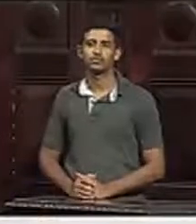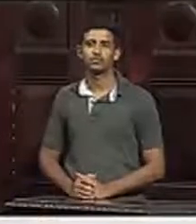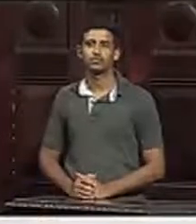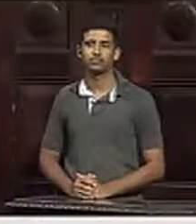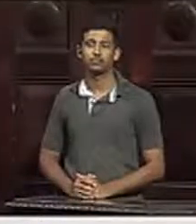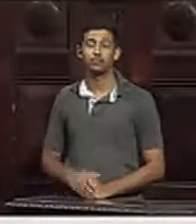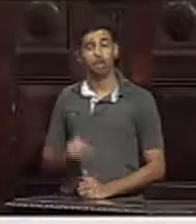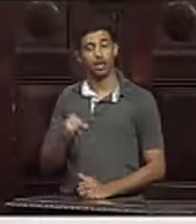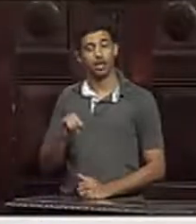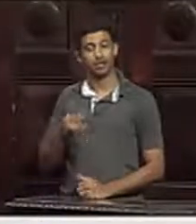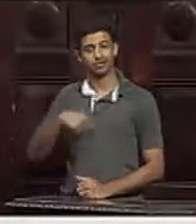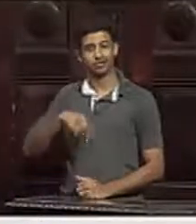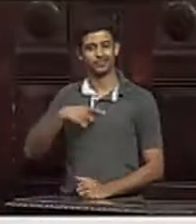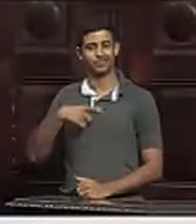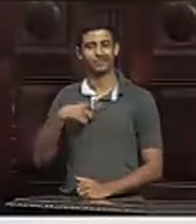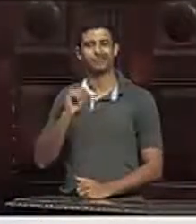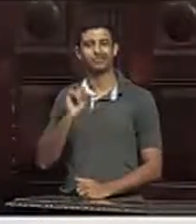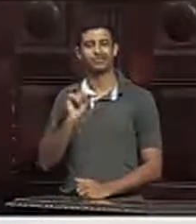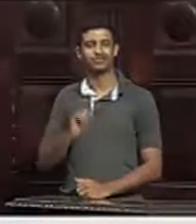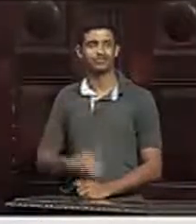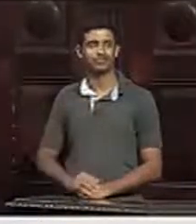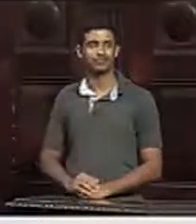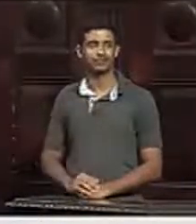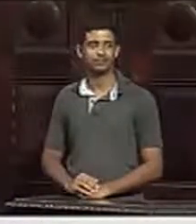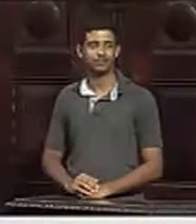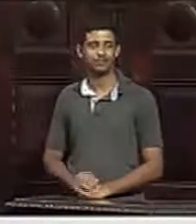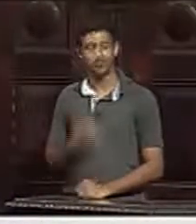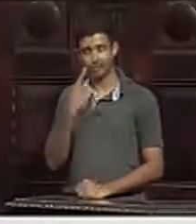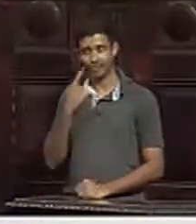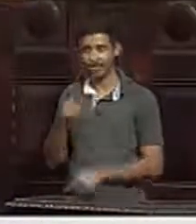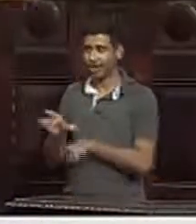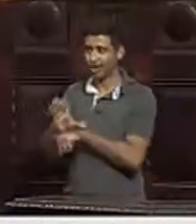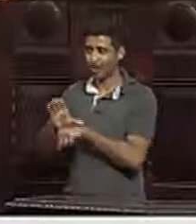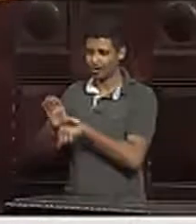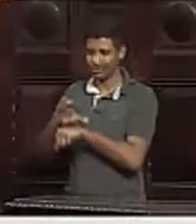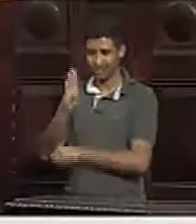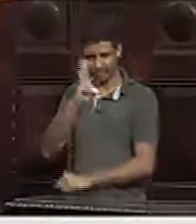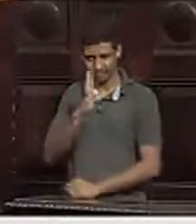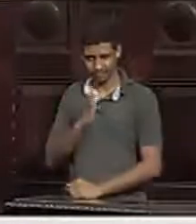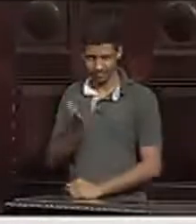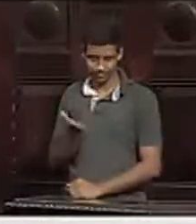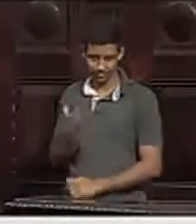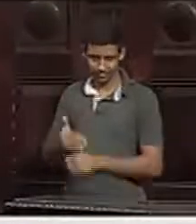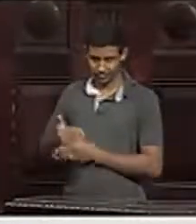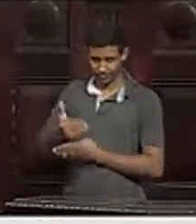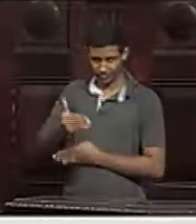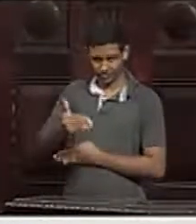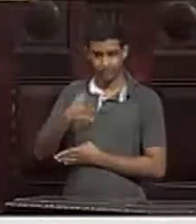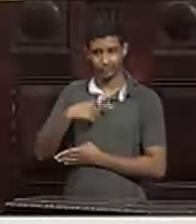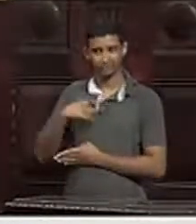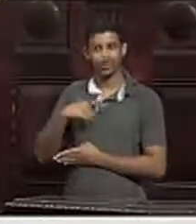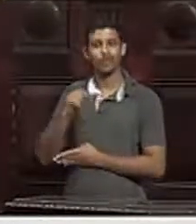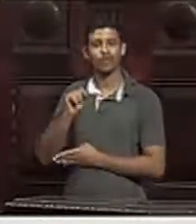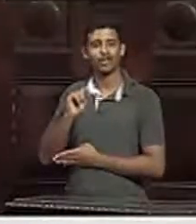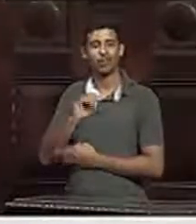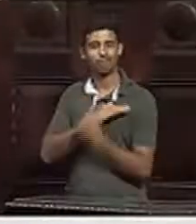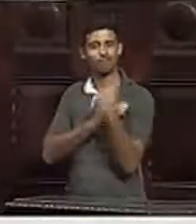E aí nós temos, a partir da Constituição brasileira, as nossas forças